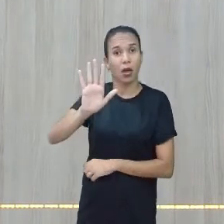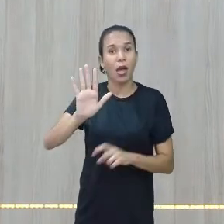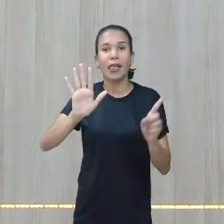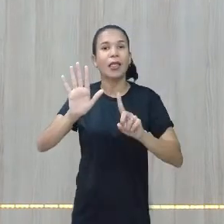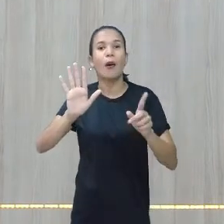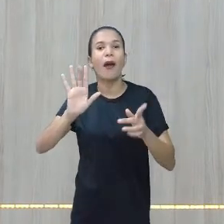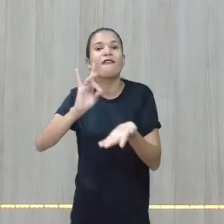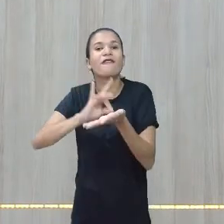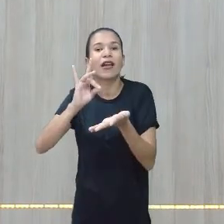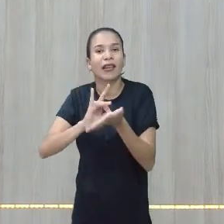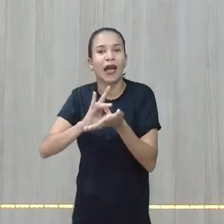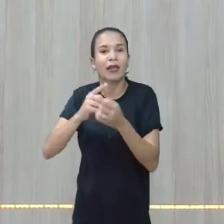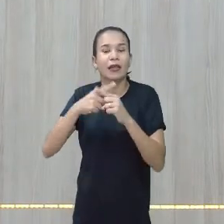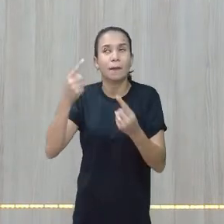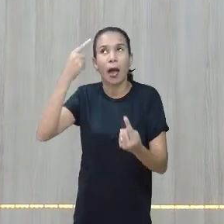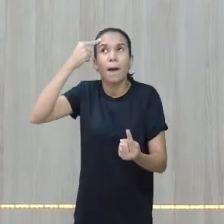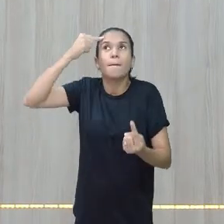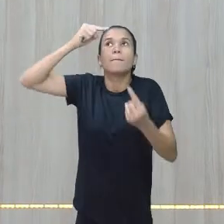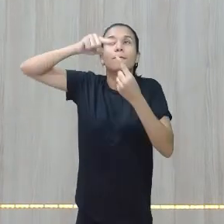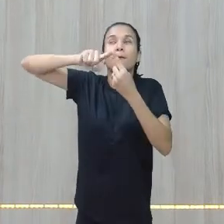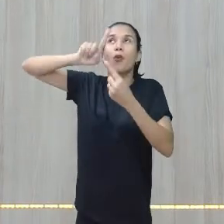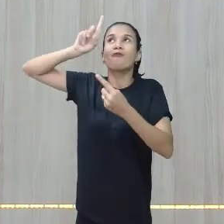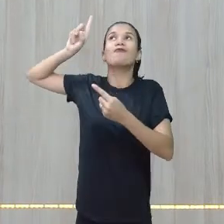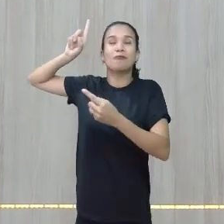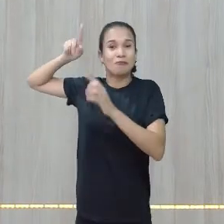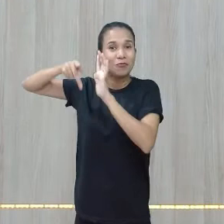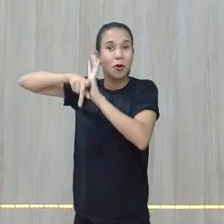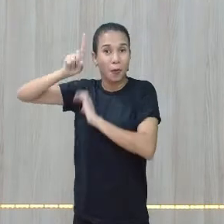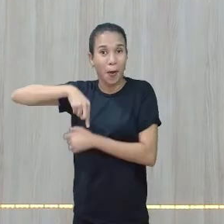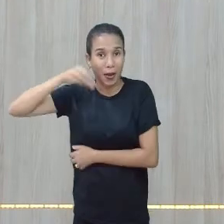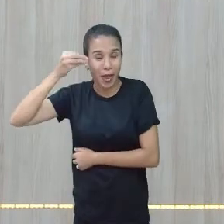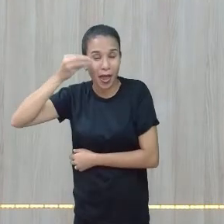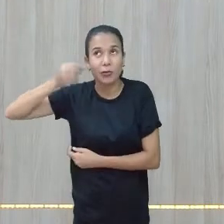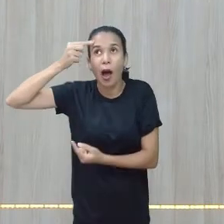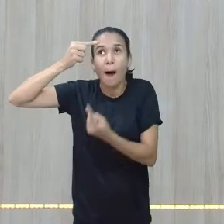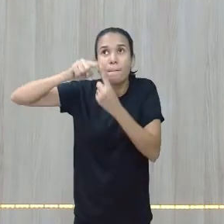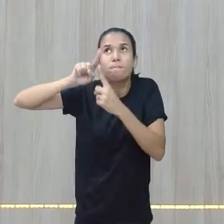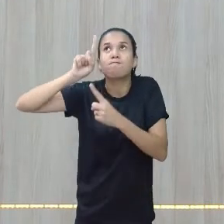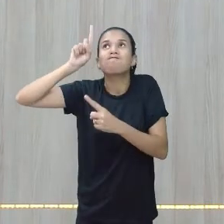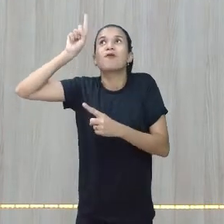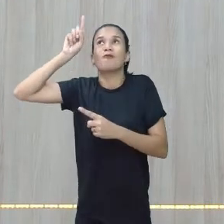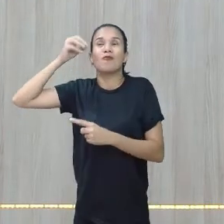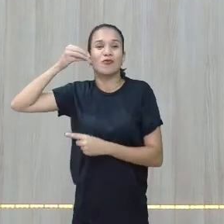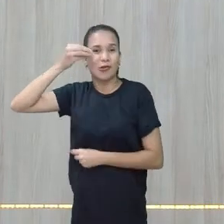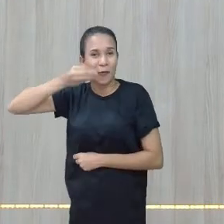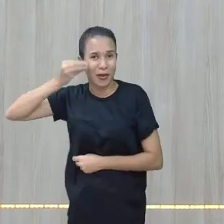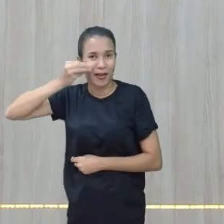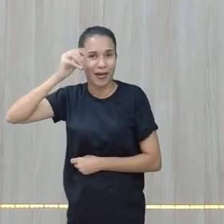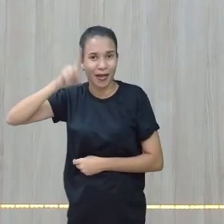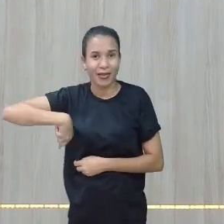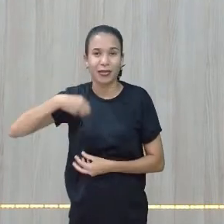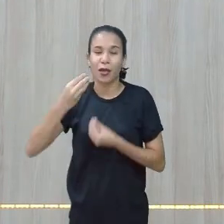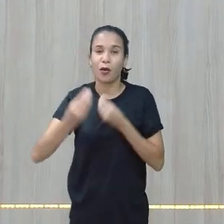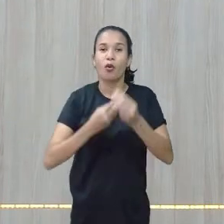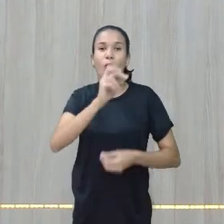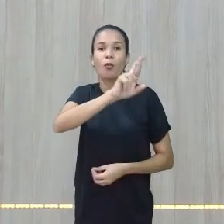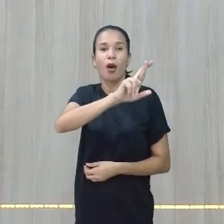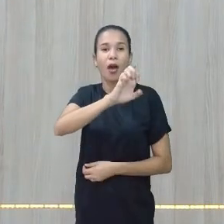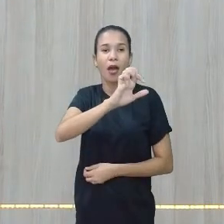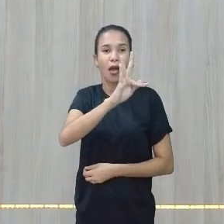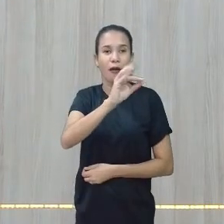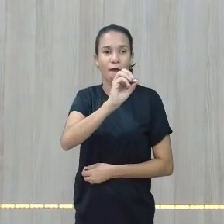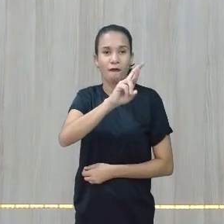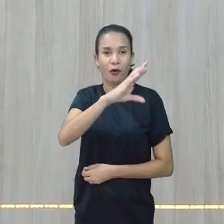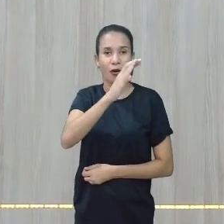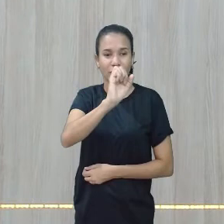mas que retratam imagens reais, que retratam experiências reais. E aí a gente fala de reforçamento arbitrário. Quando a